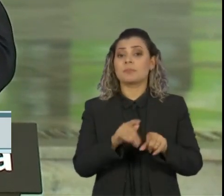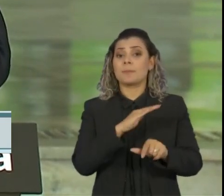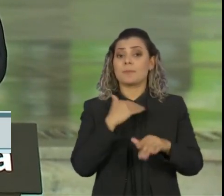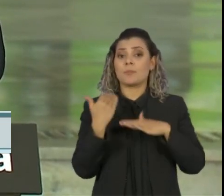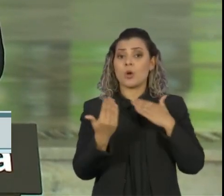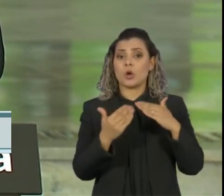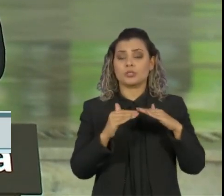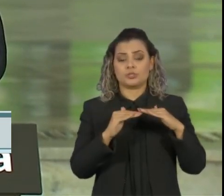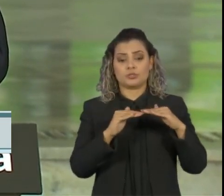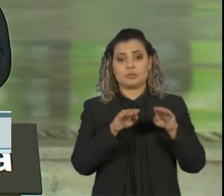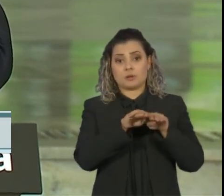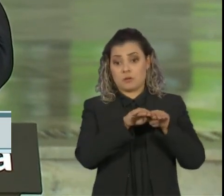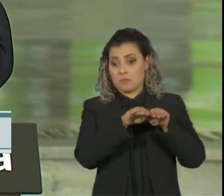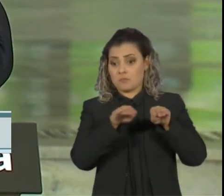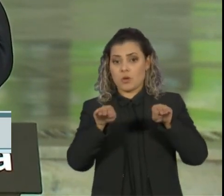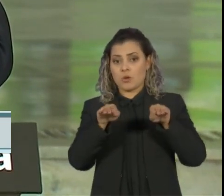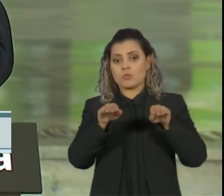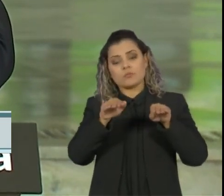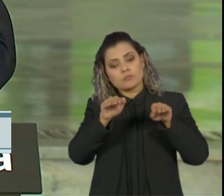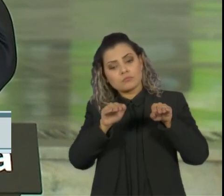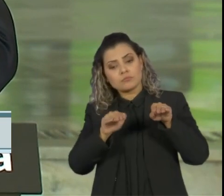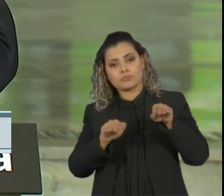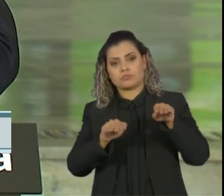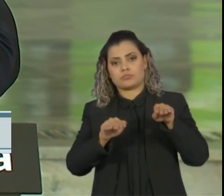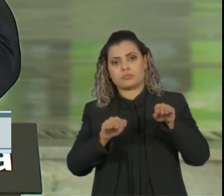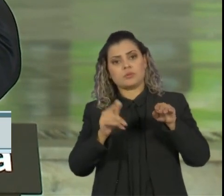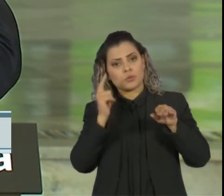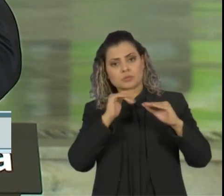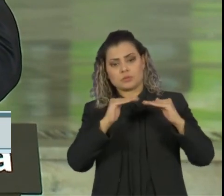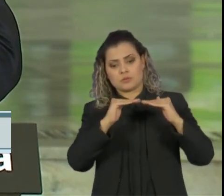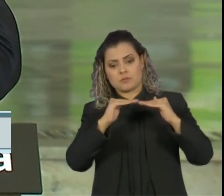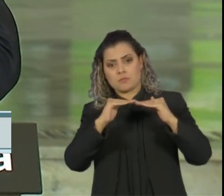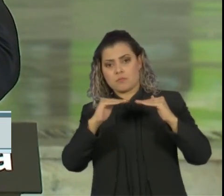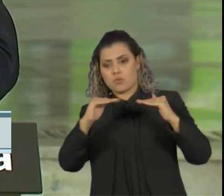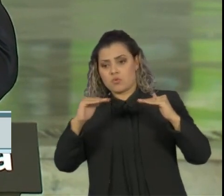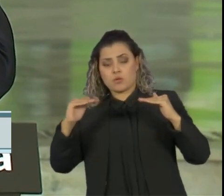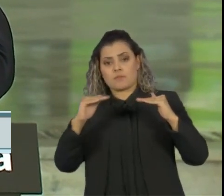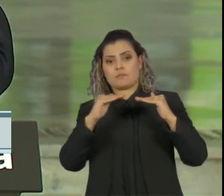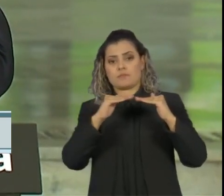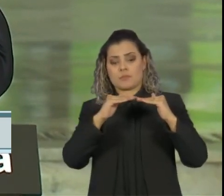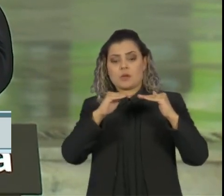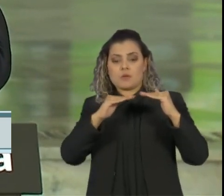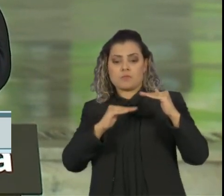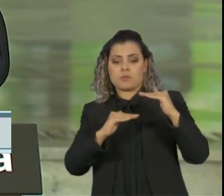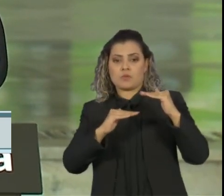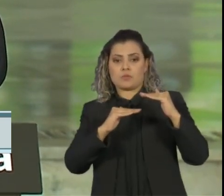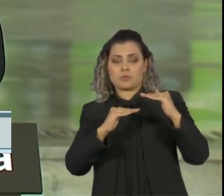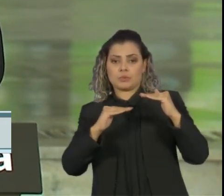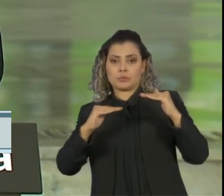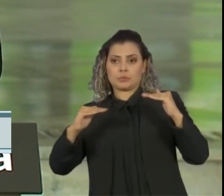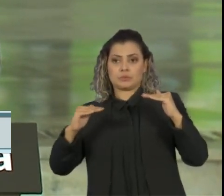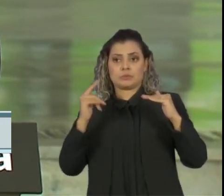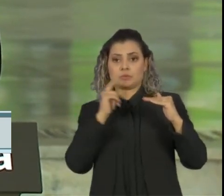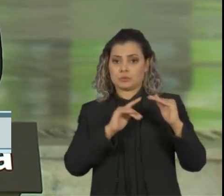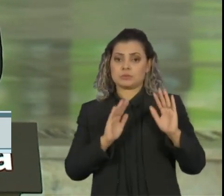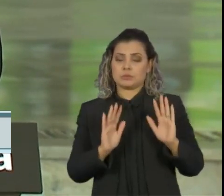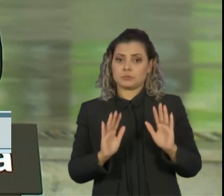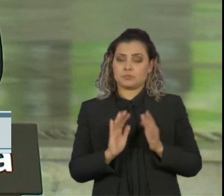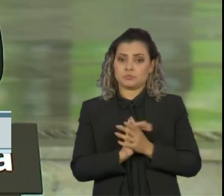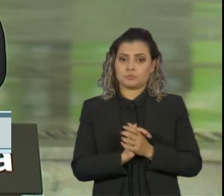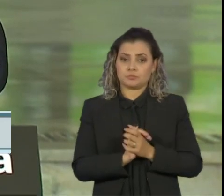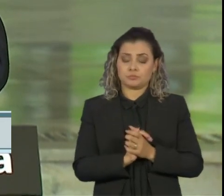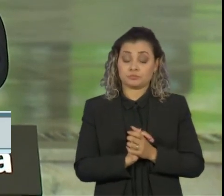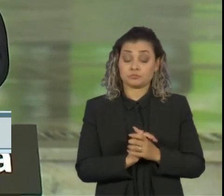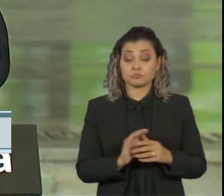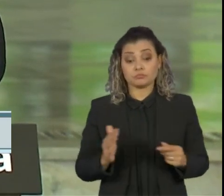faixa inferior do espectro e para o número de casos na borda superior do número de